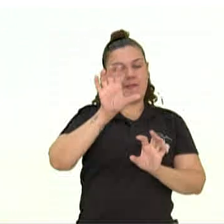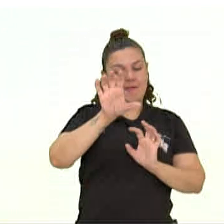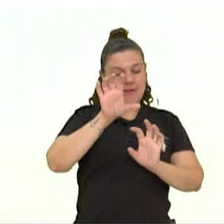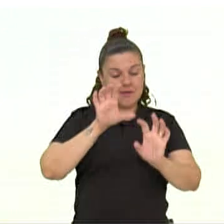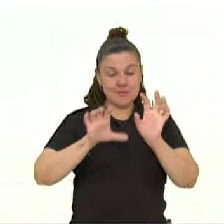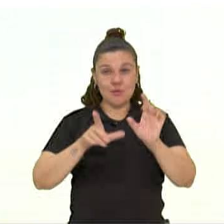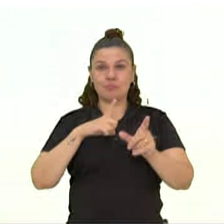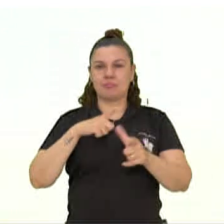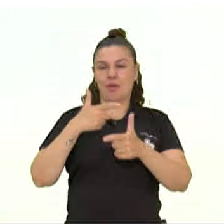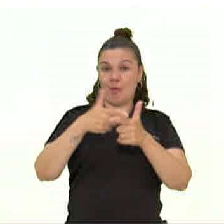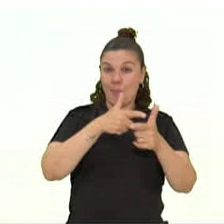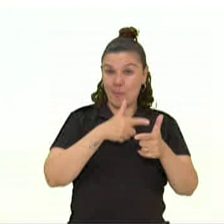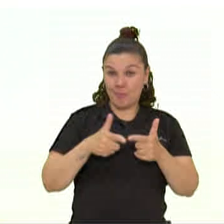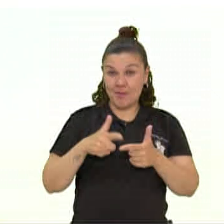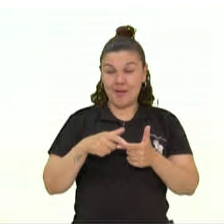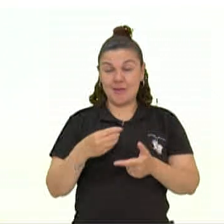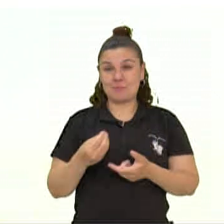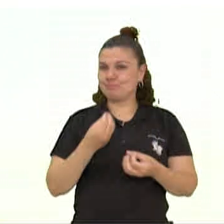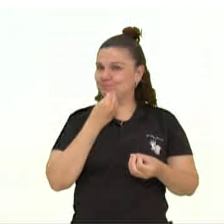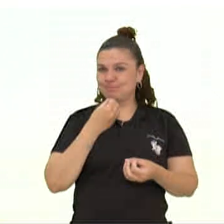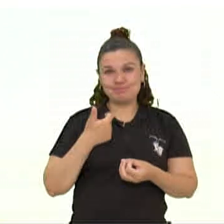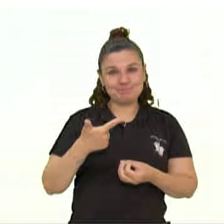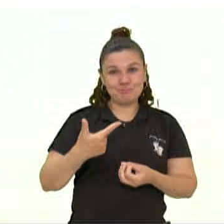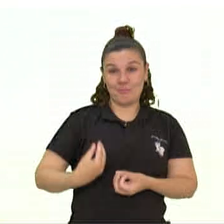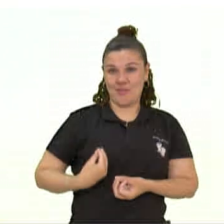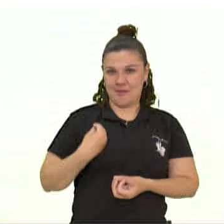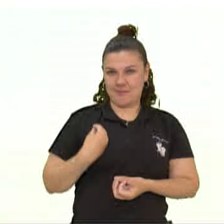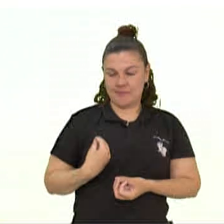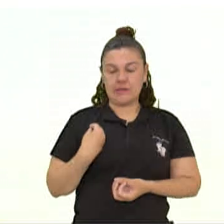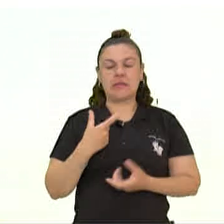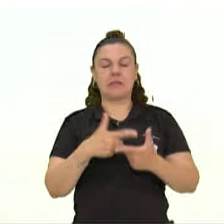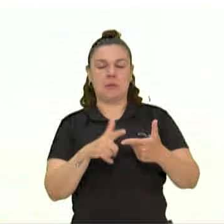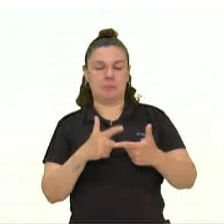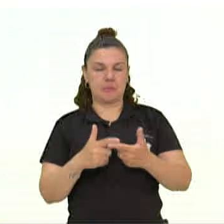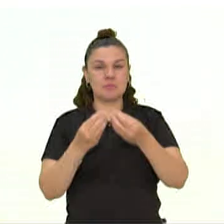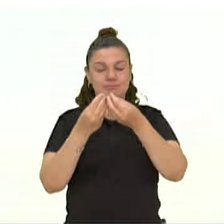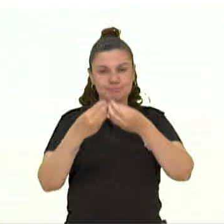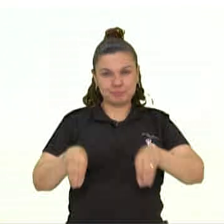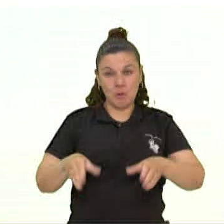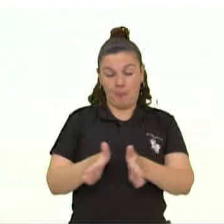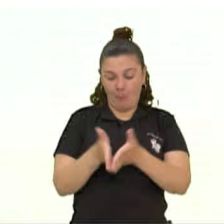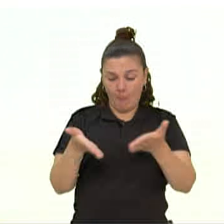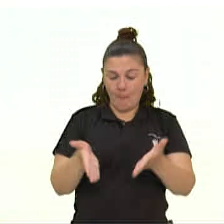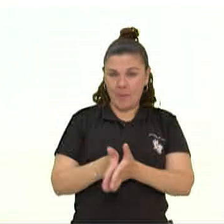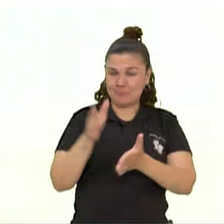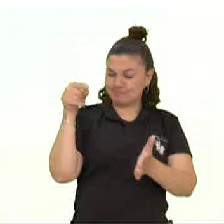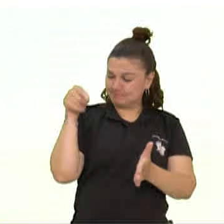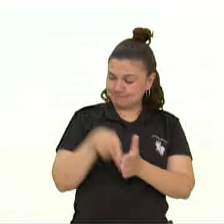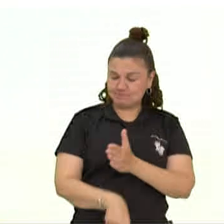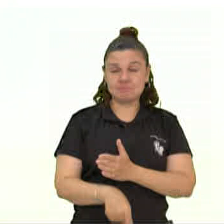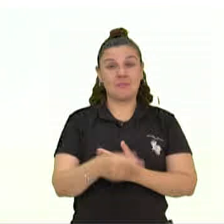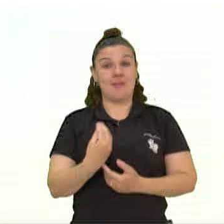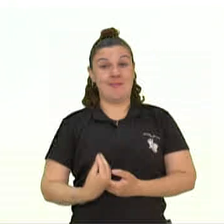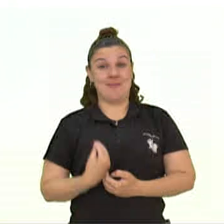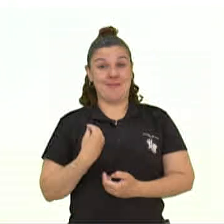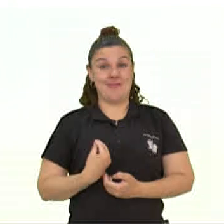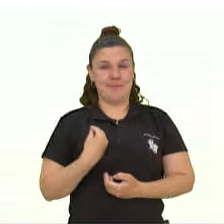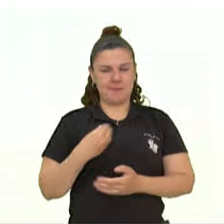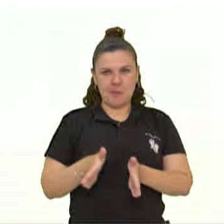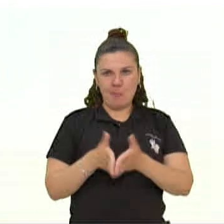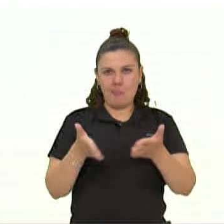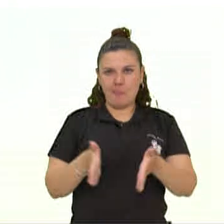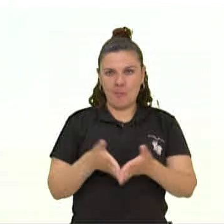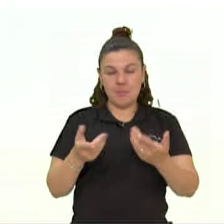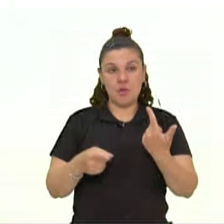que apresentam condições precárias. As pessoas estão vivendo em condições de pobreza ou extrema pobreza, preocupante porque